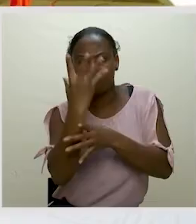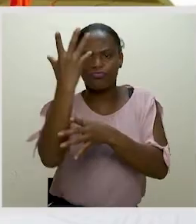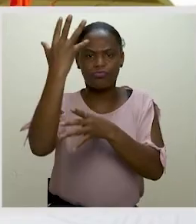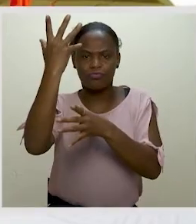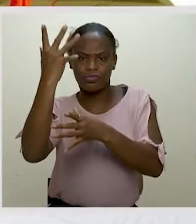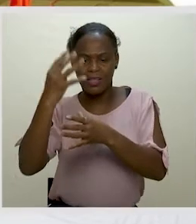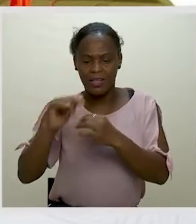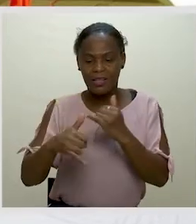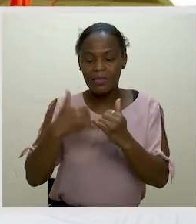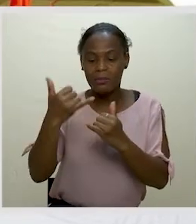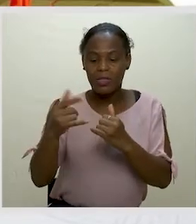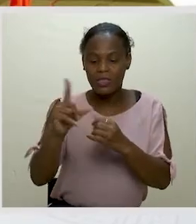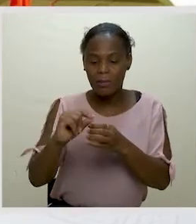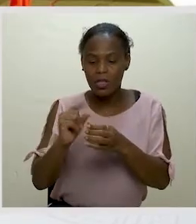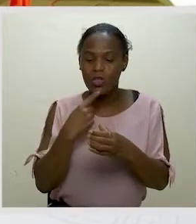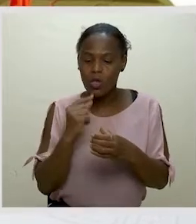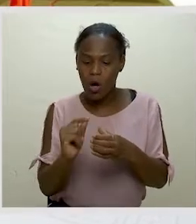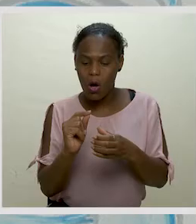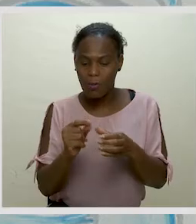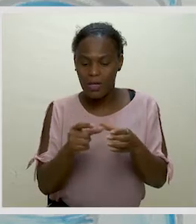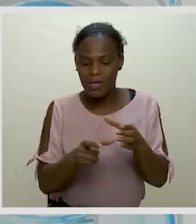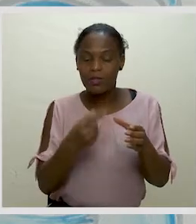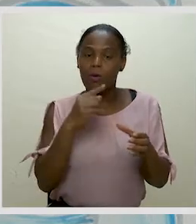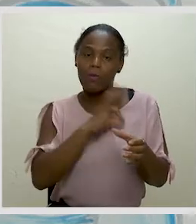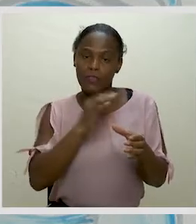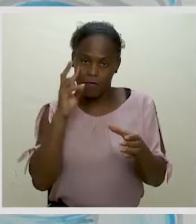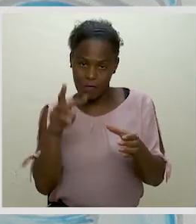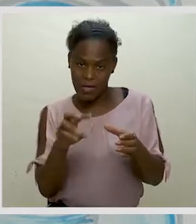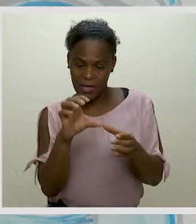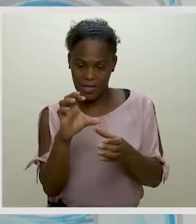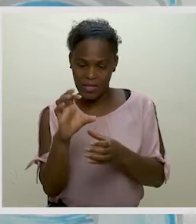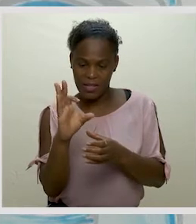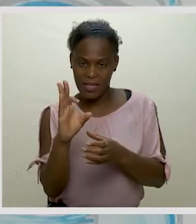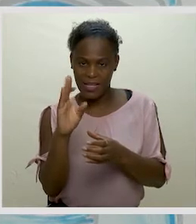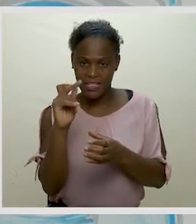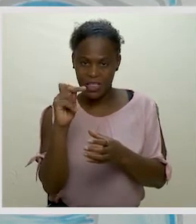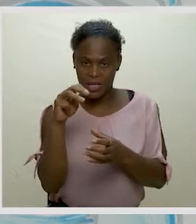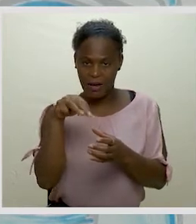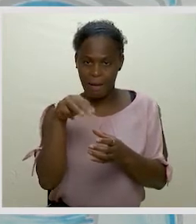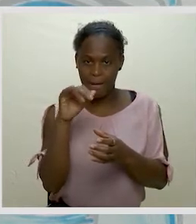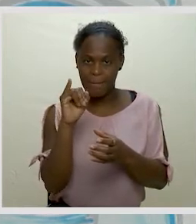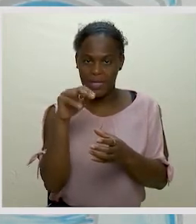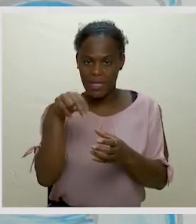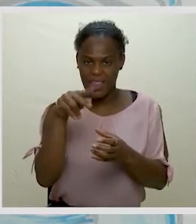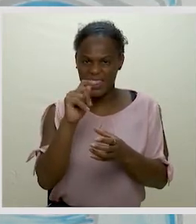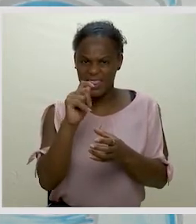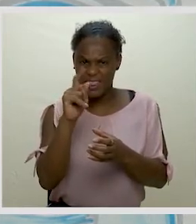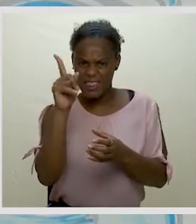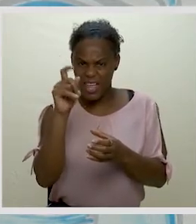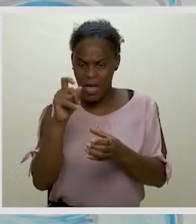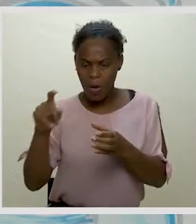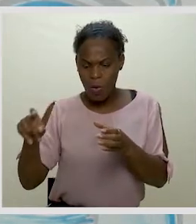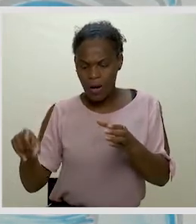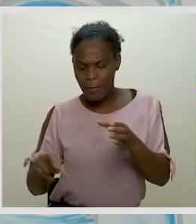rochas. Depois nós temos a chaminé. Chaminé está aqui, a seta está a indicar. Chaminé é o caminho